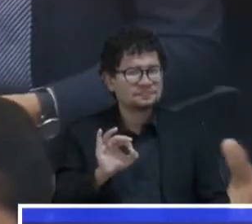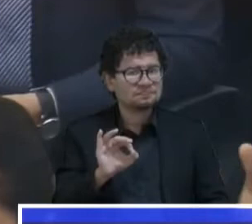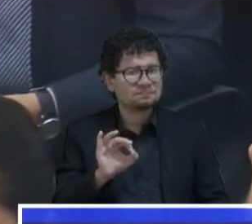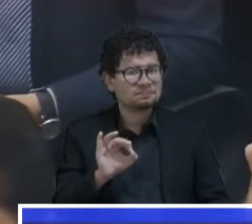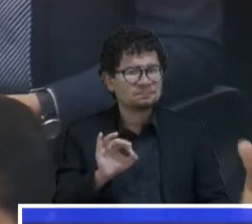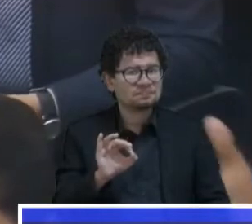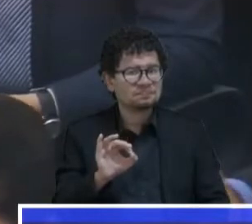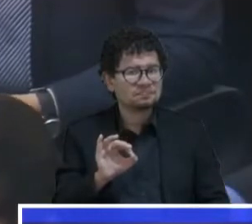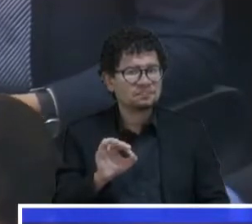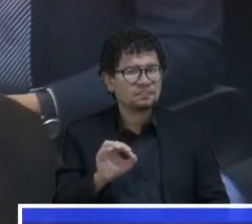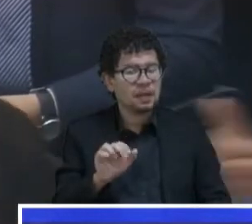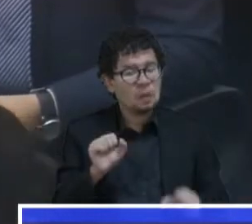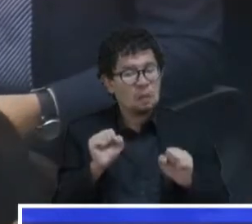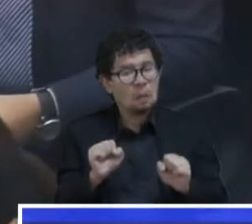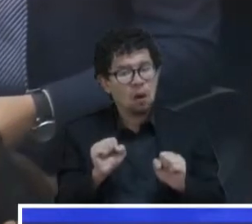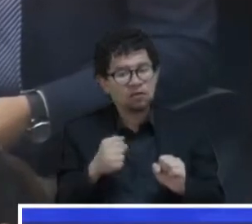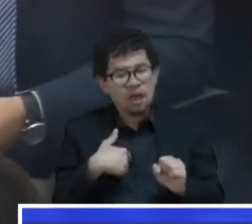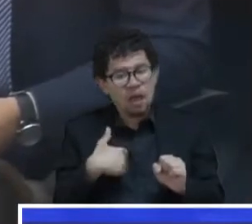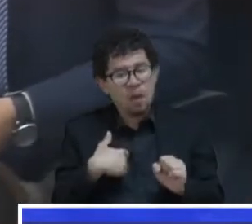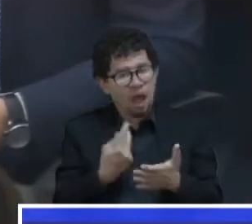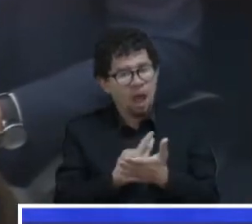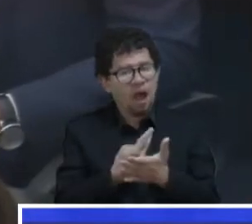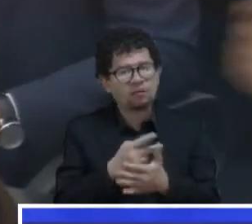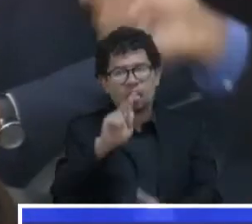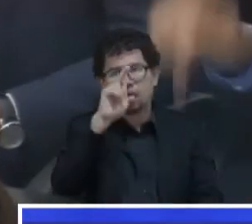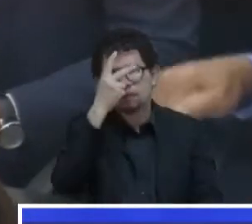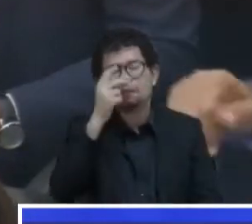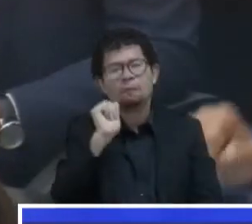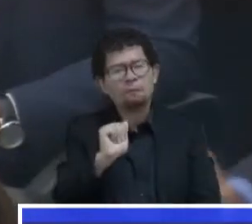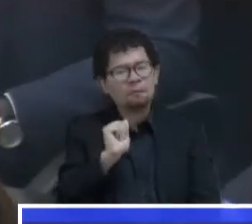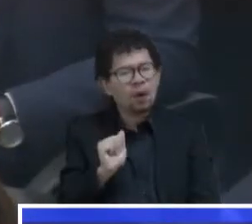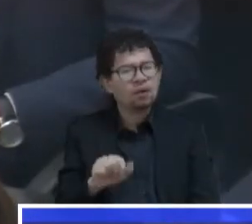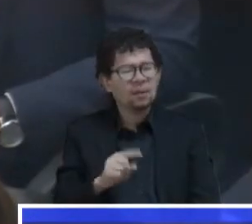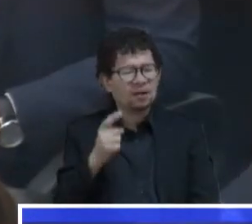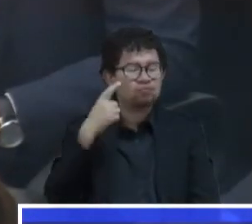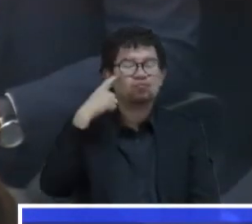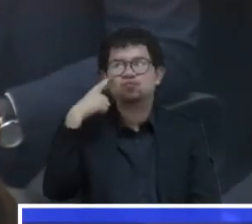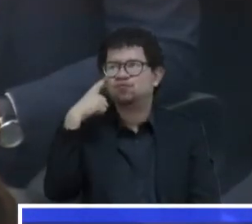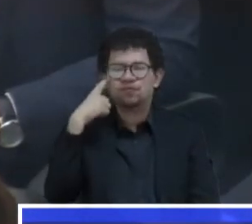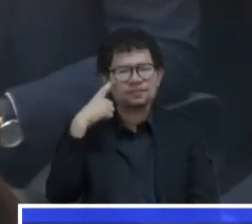eu posso, talvez eu esteja enganado, mas duvido que ele venha.